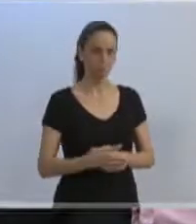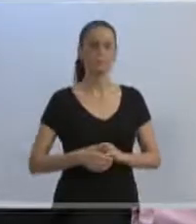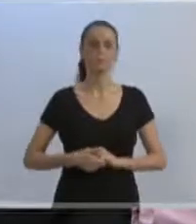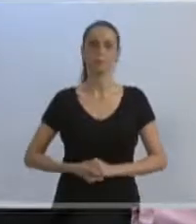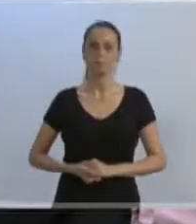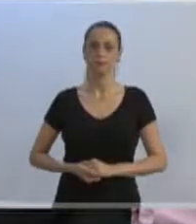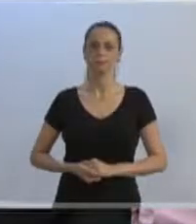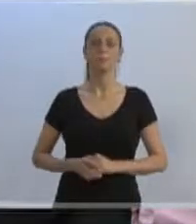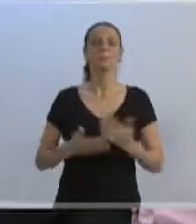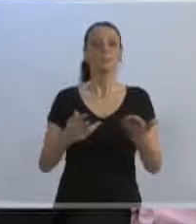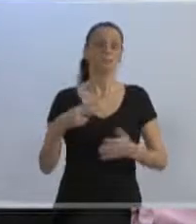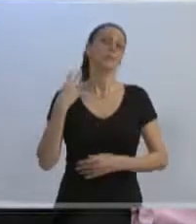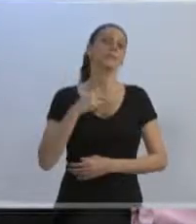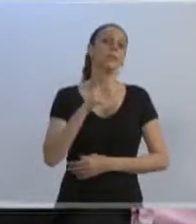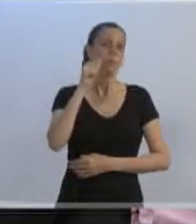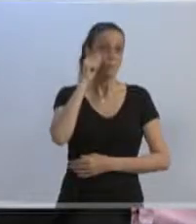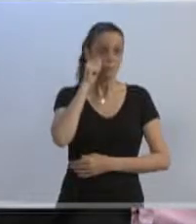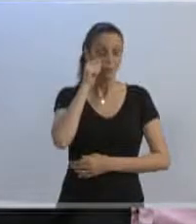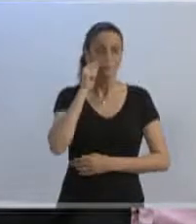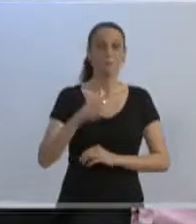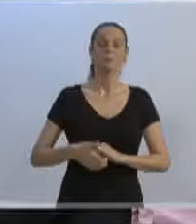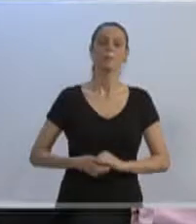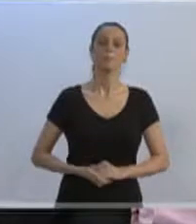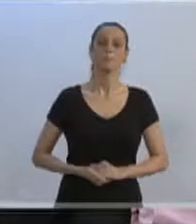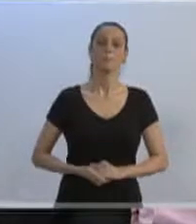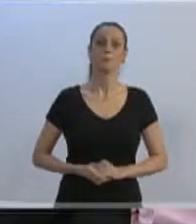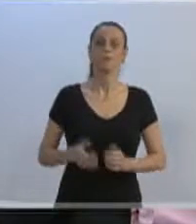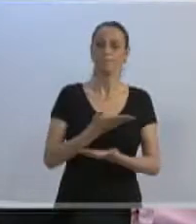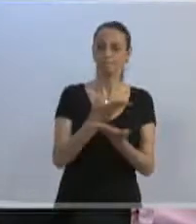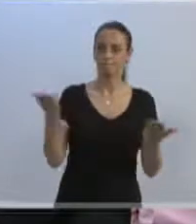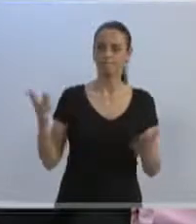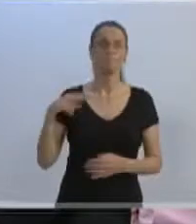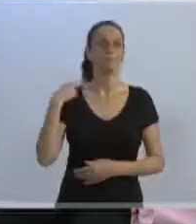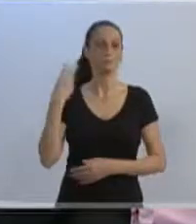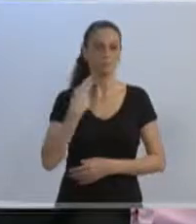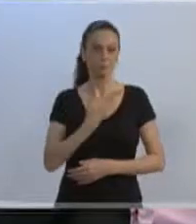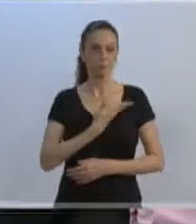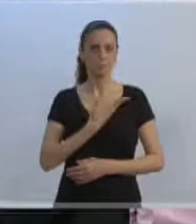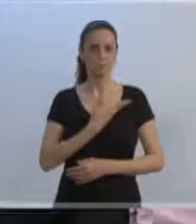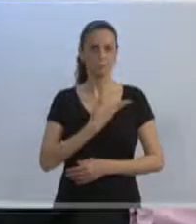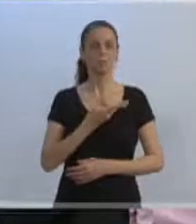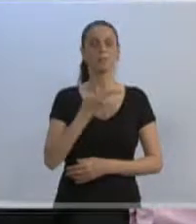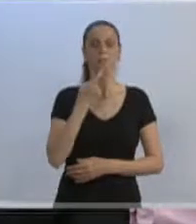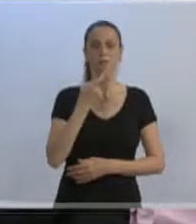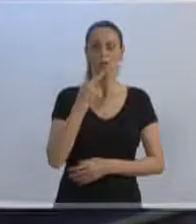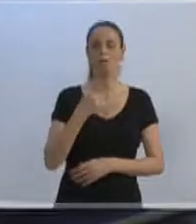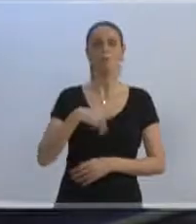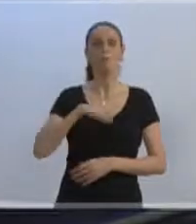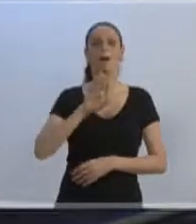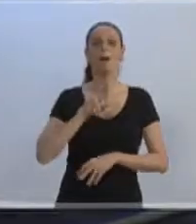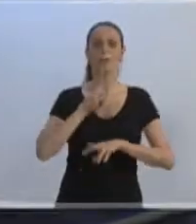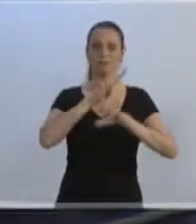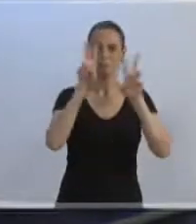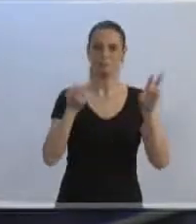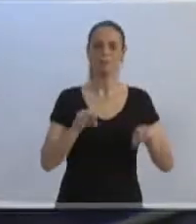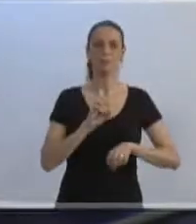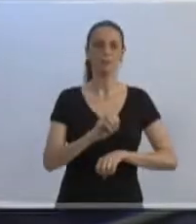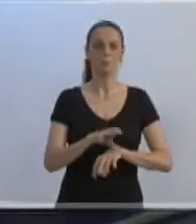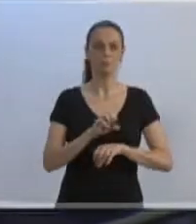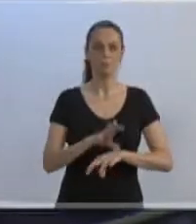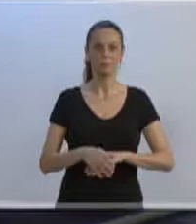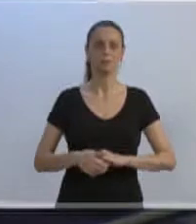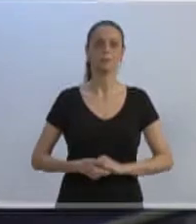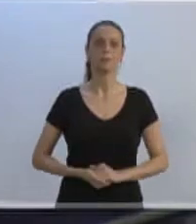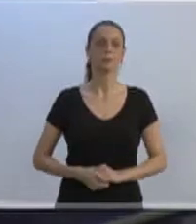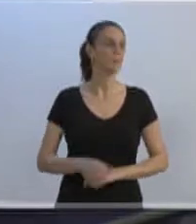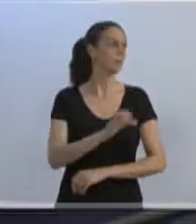vereador almir e os demais colegas vereadores que trazem essa preocupação com relação à questão